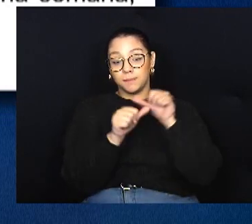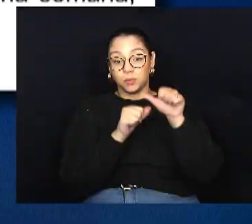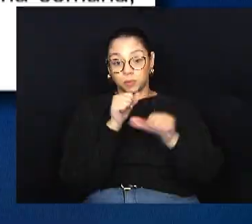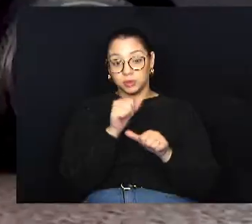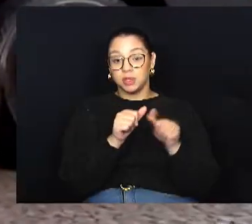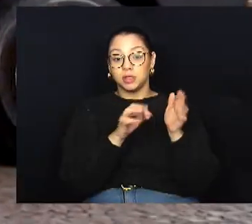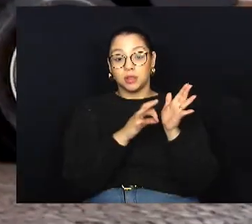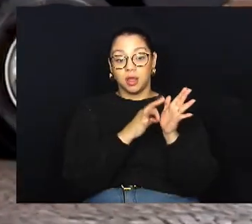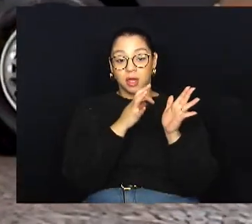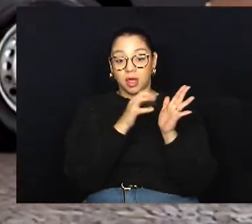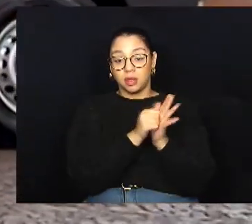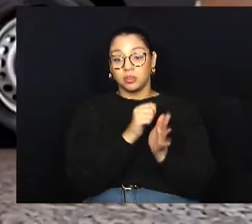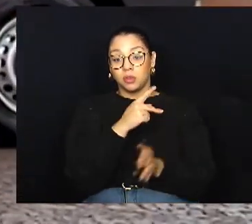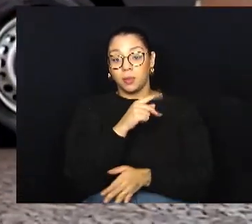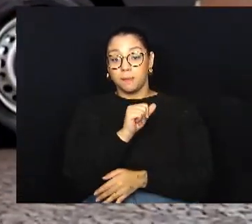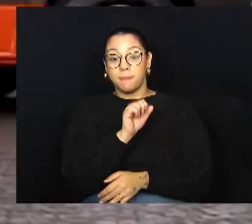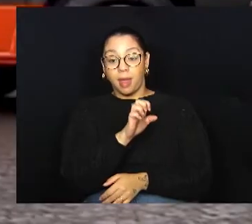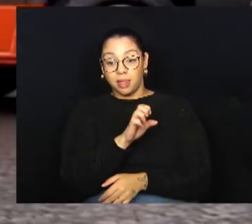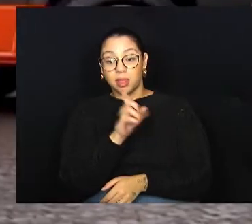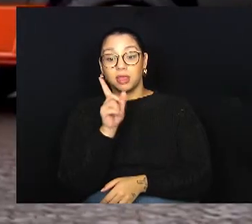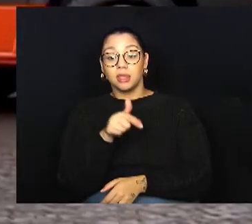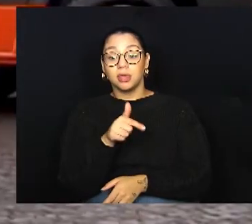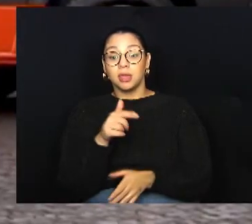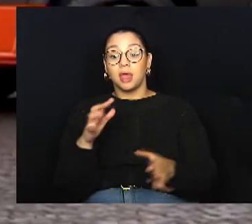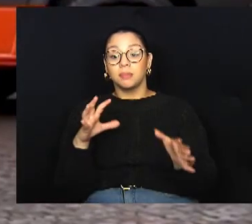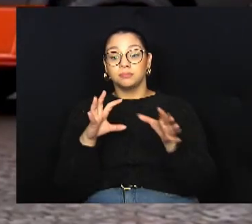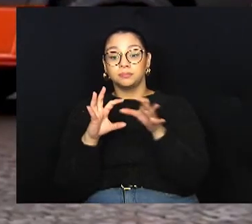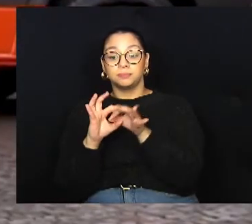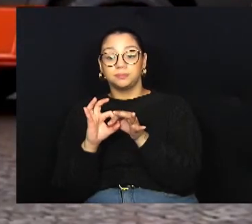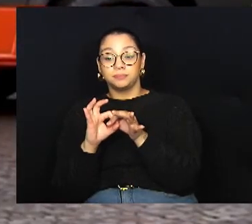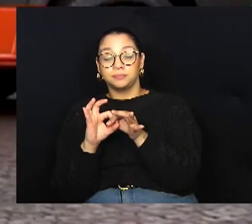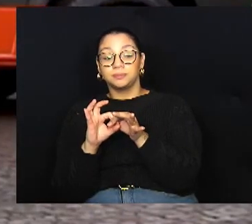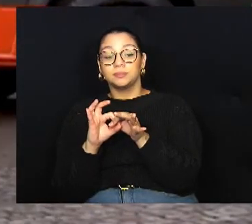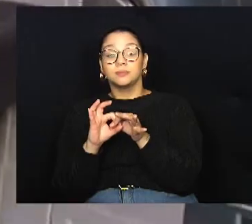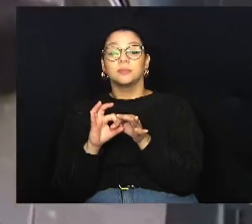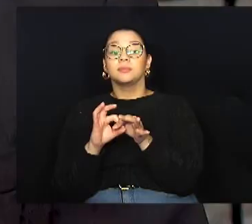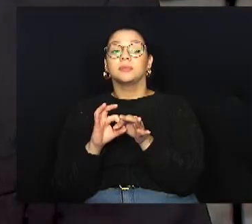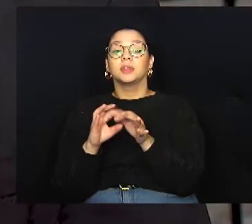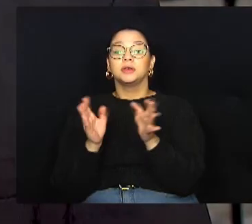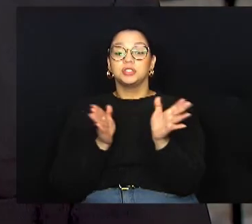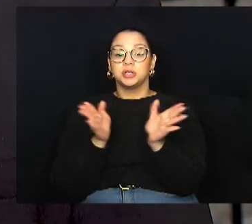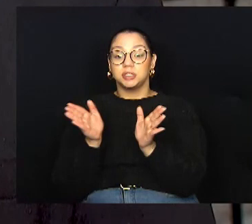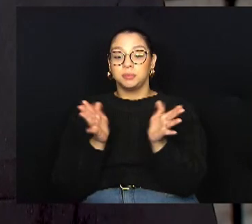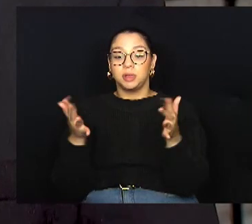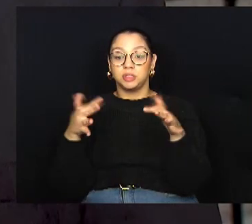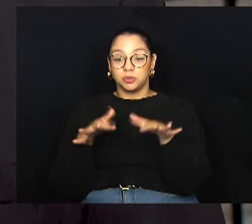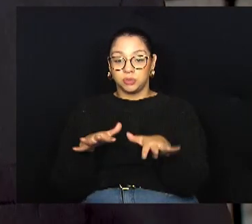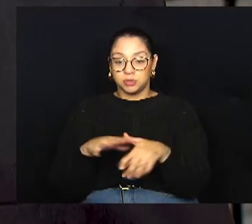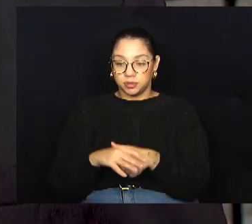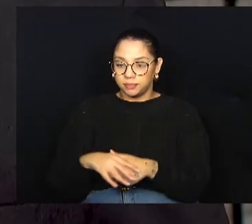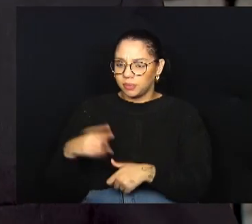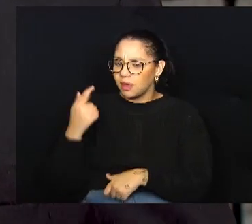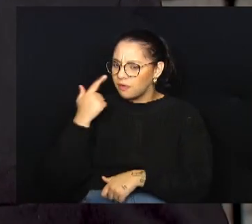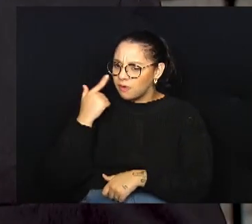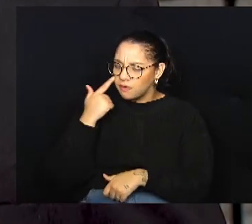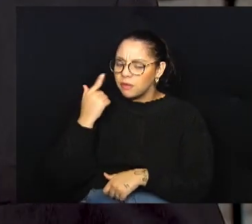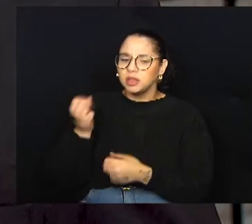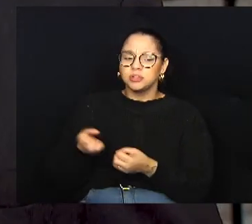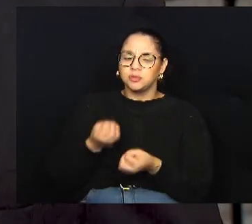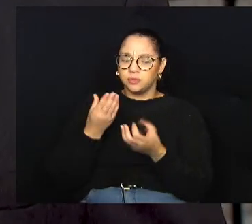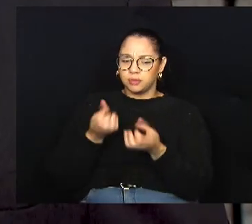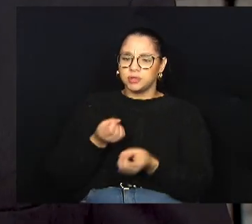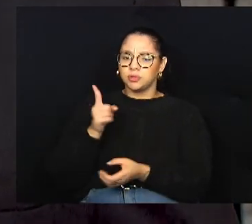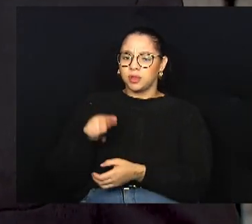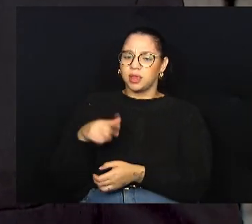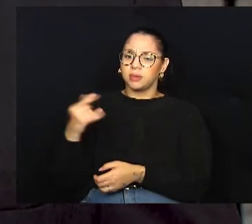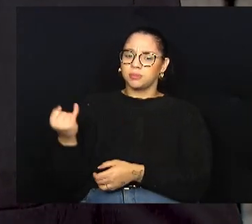agendamentos do PAI, serviço que integra o Programa de Acessibilidade Inclusiva. Veja, é importante essa informação porque nós